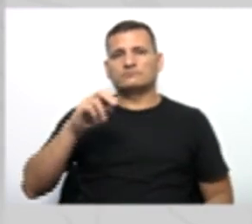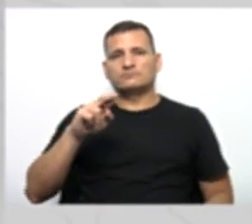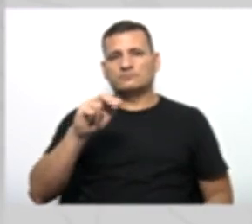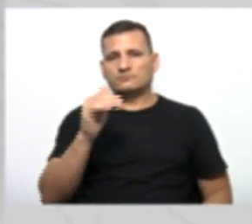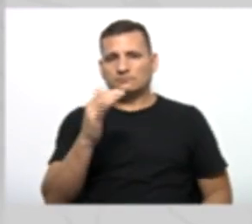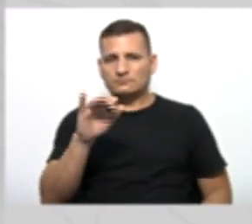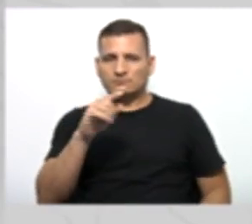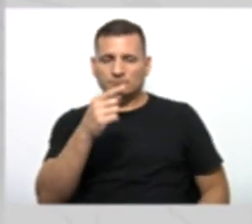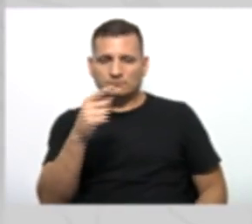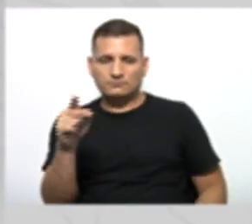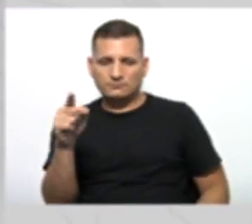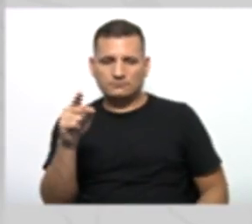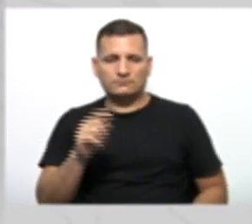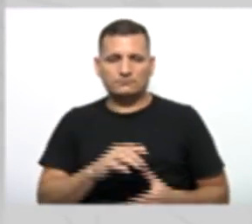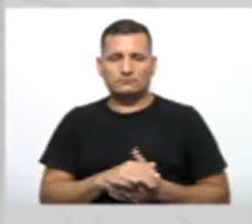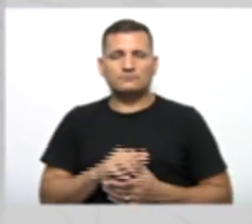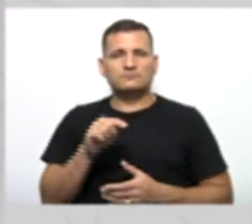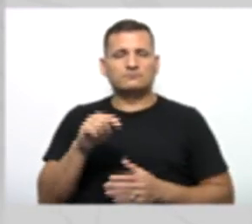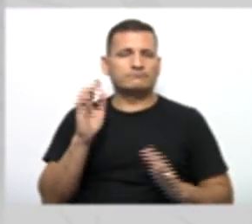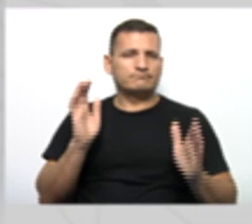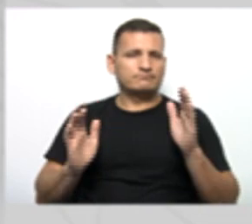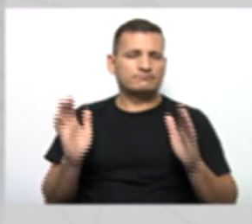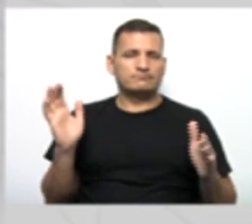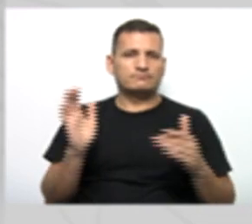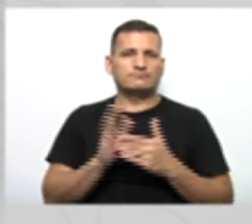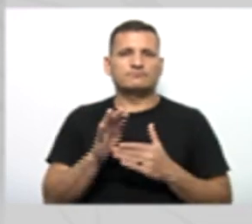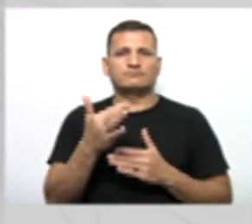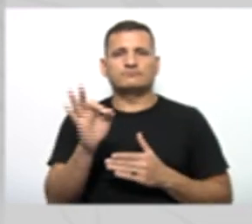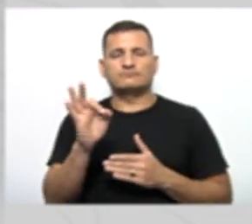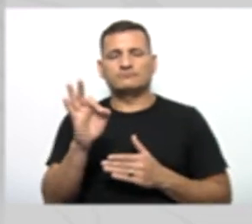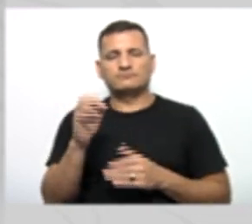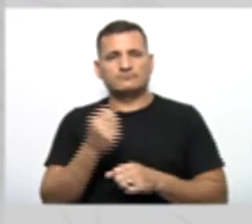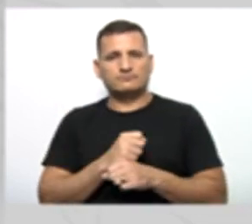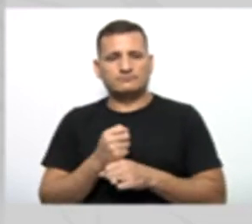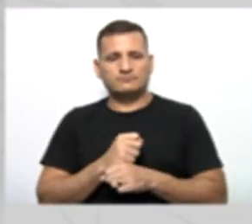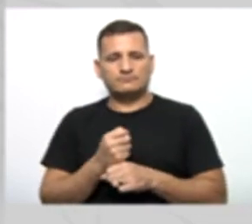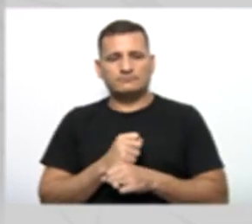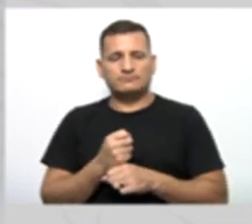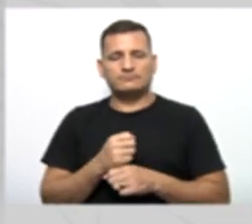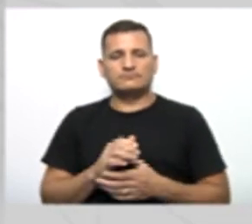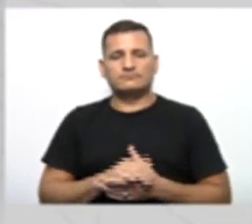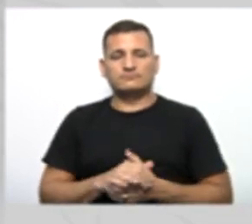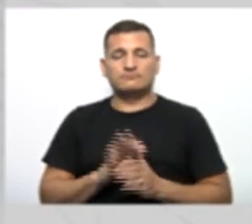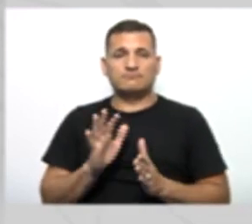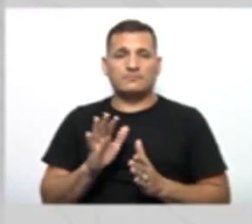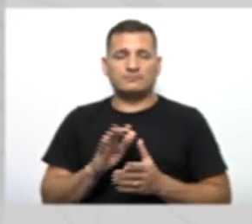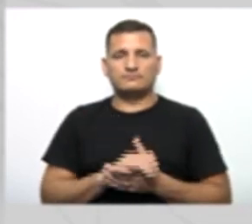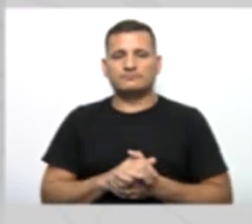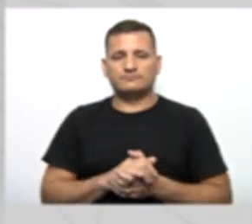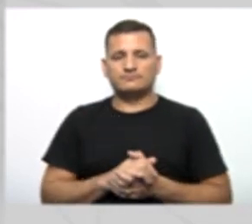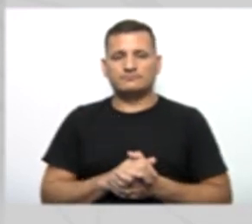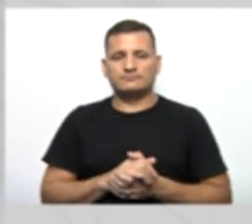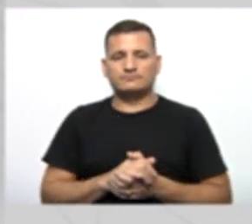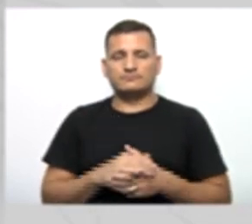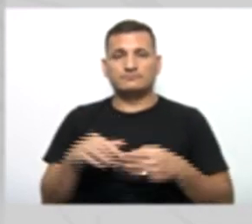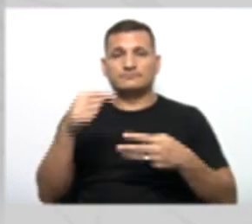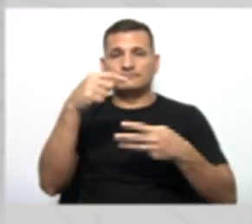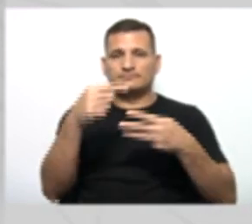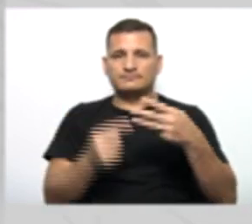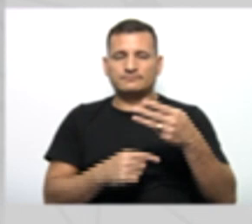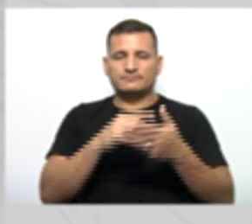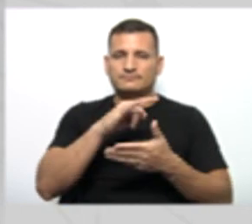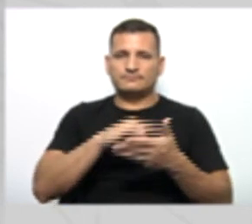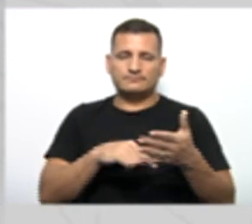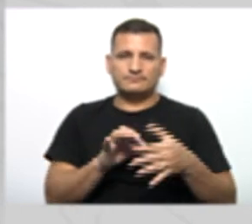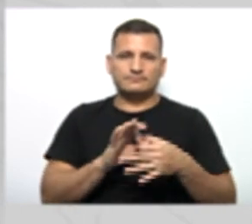licença pode ter uma validade de até 10 anos. Só que nenhuma dessas licenças, elas são